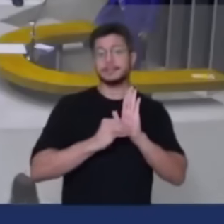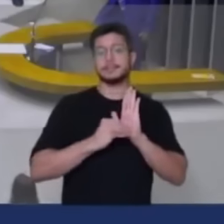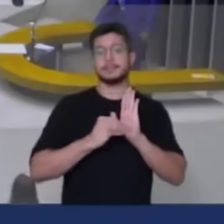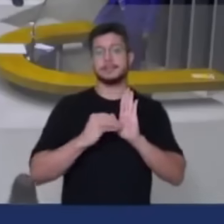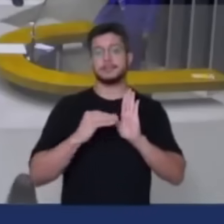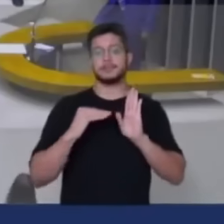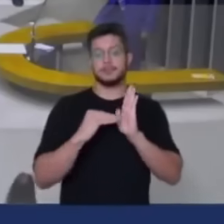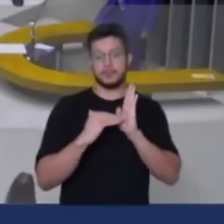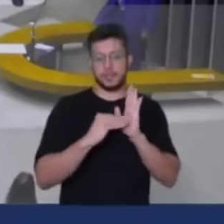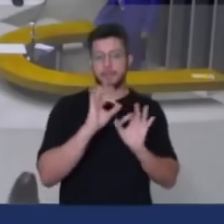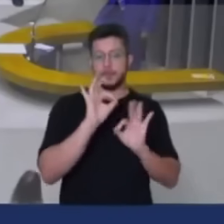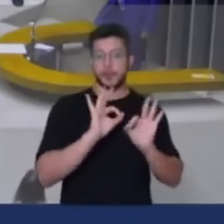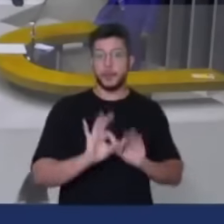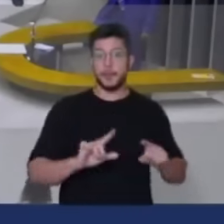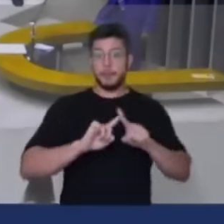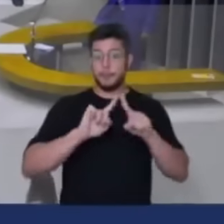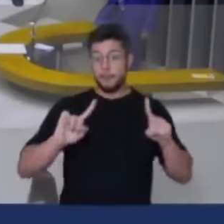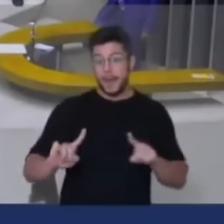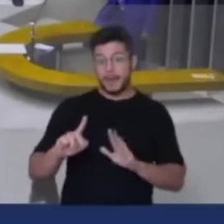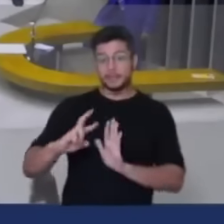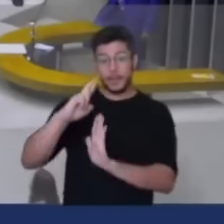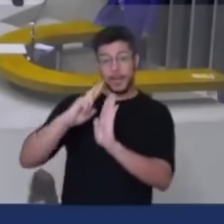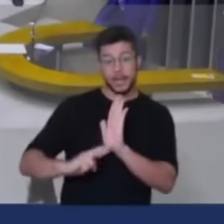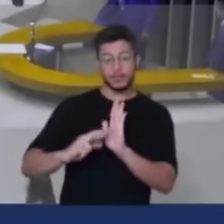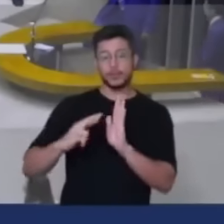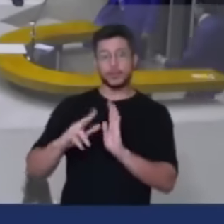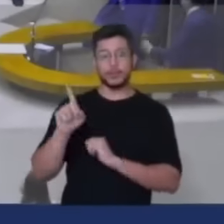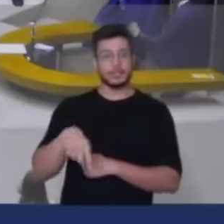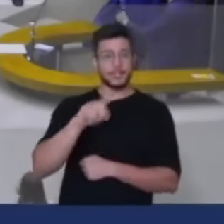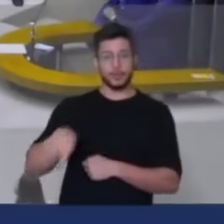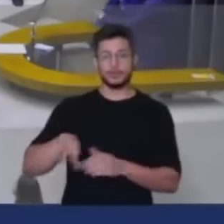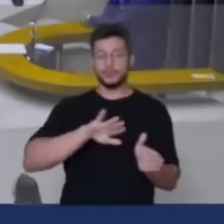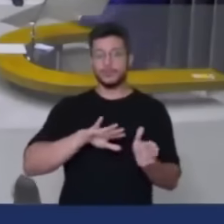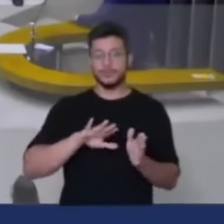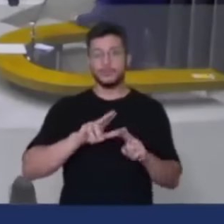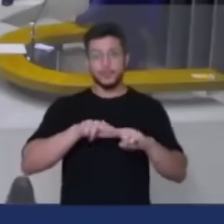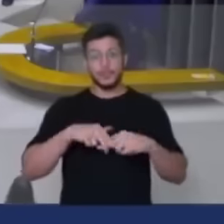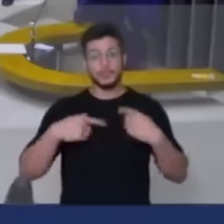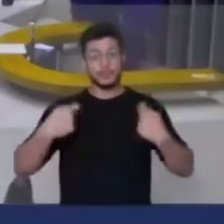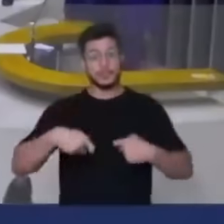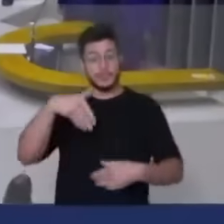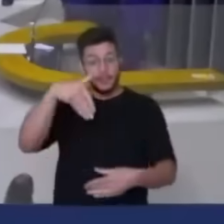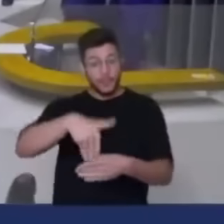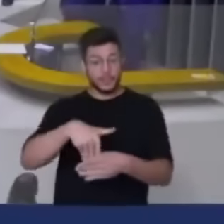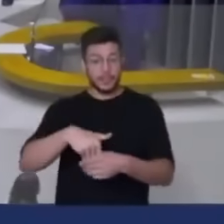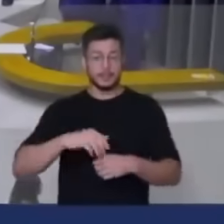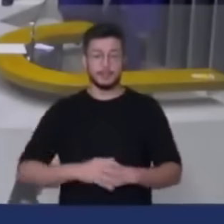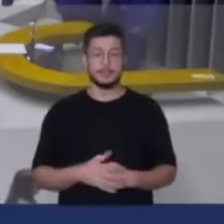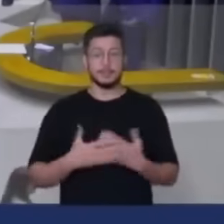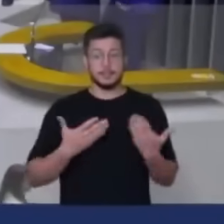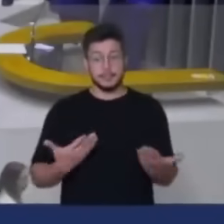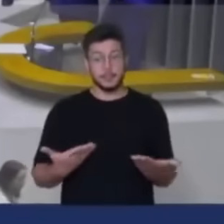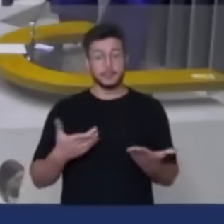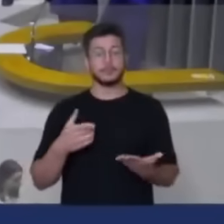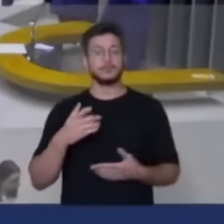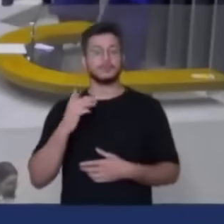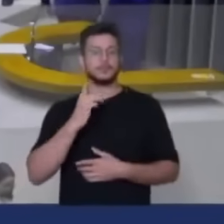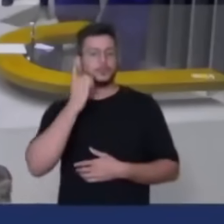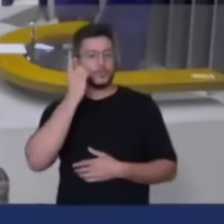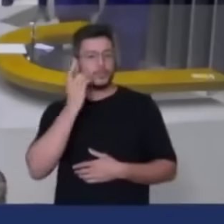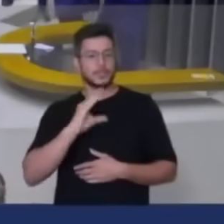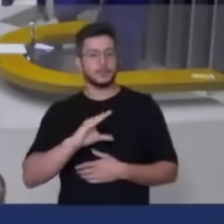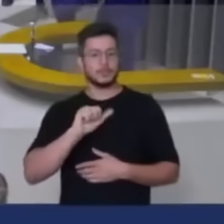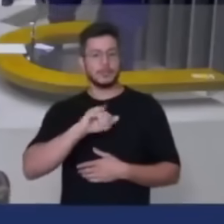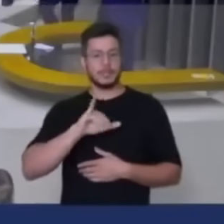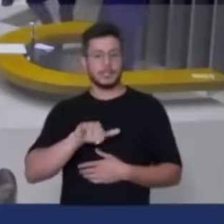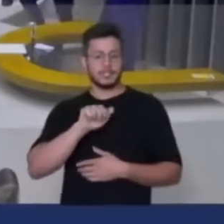tentando convencer também aos deputados que possam votar favoravelmente ao parecer dele. Lembrando que ainda é possível destacar,